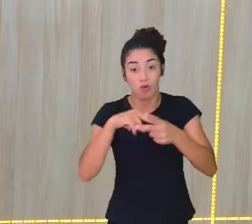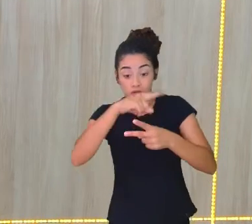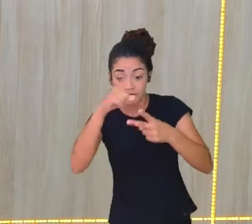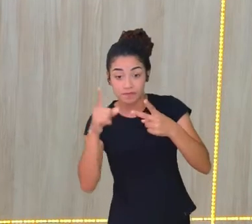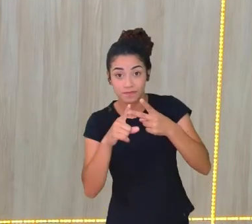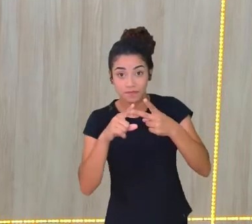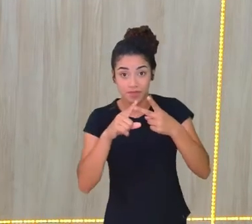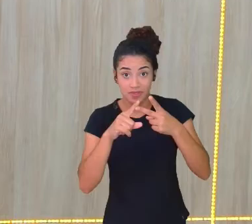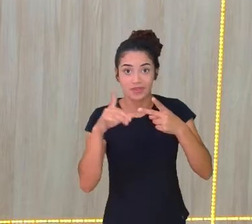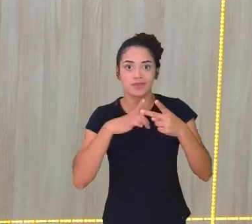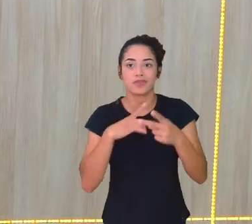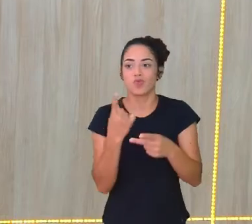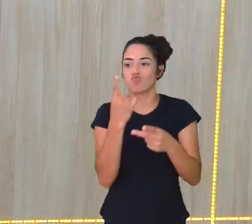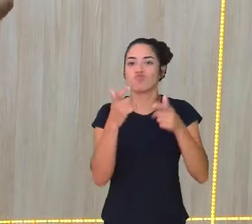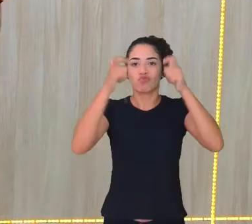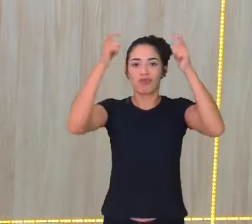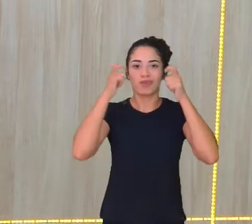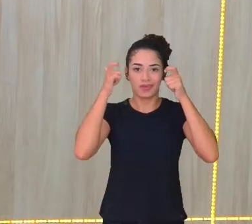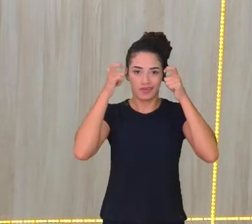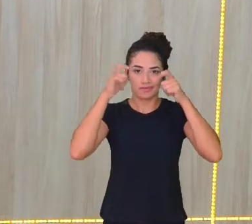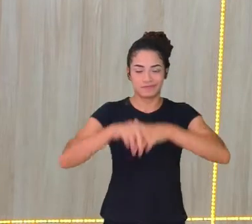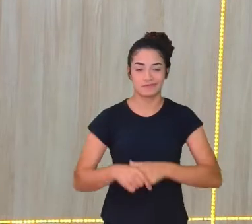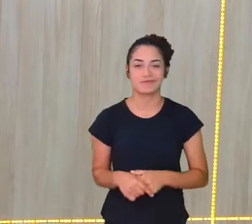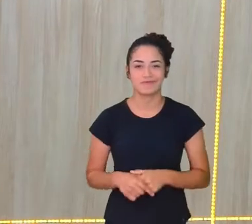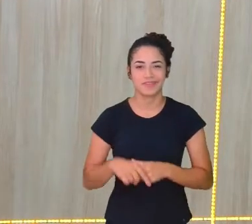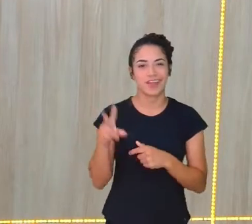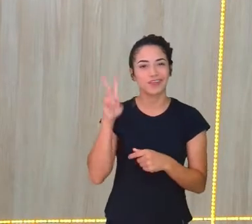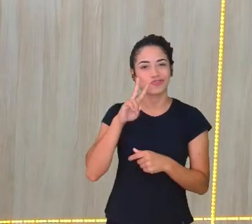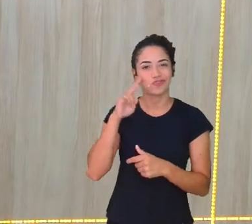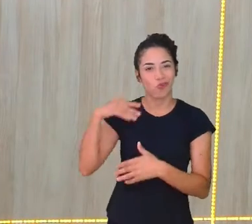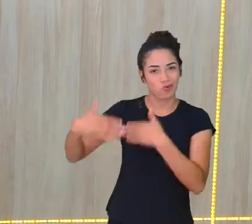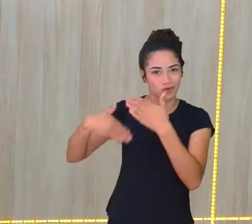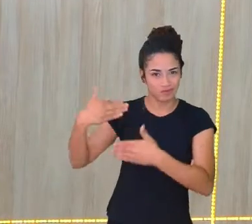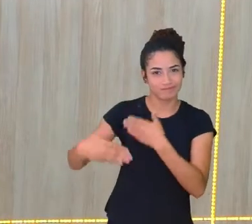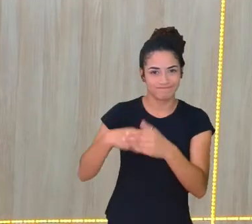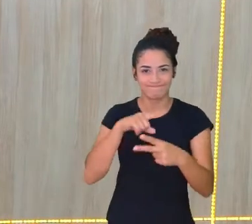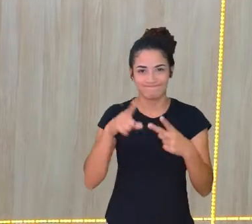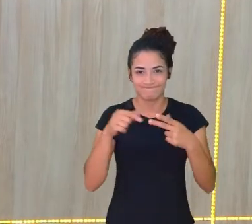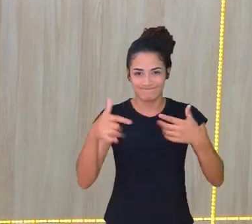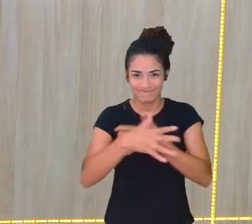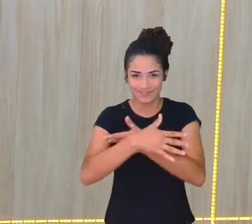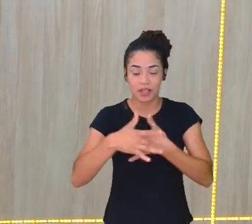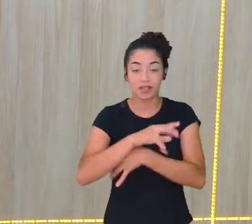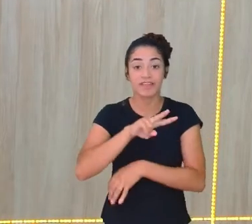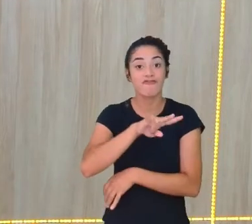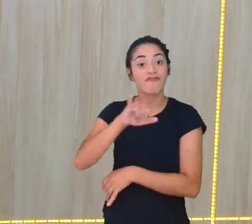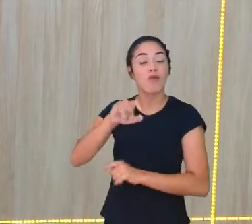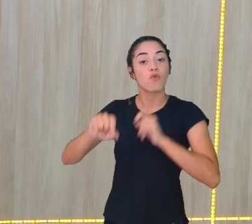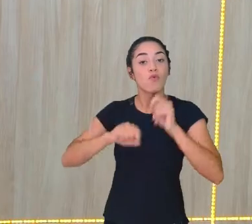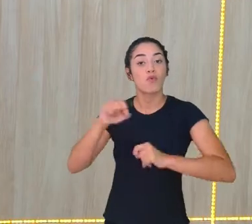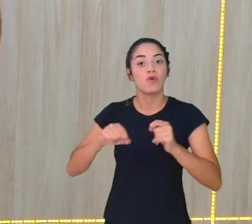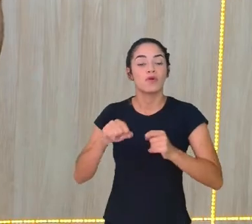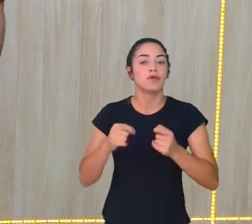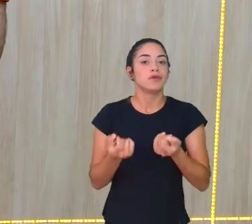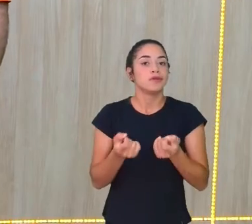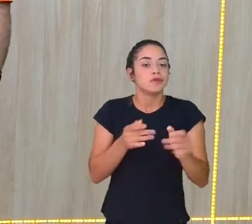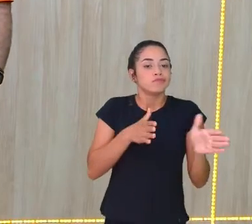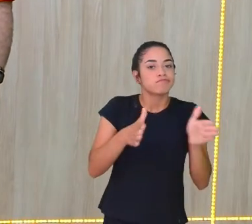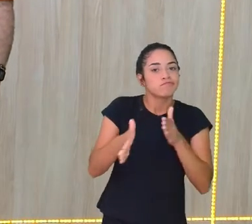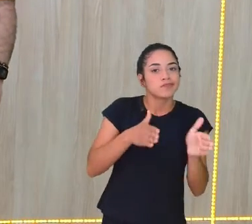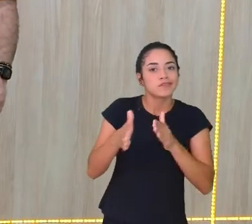seja, um rei. Então inicialmente a história de Atenas, ela vai passar por um período